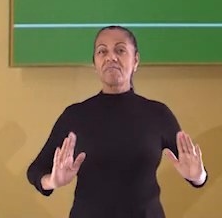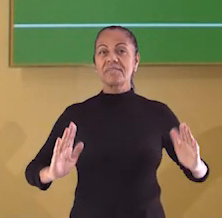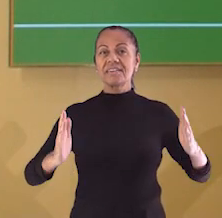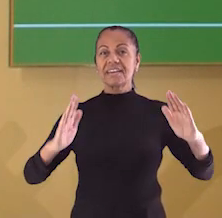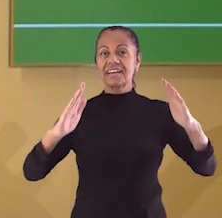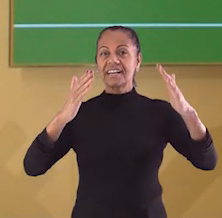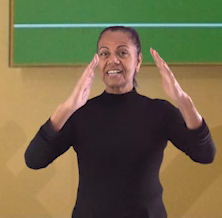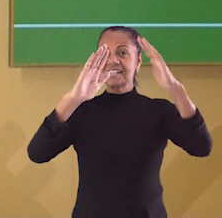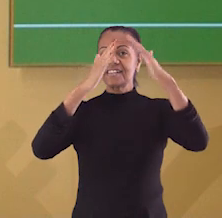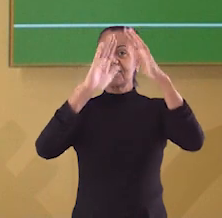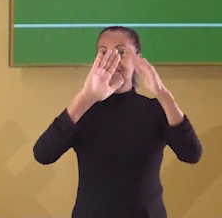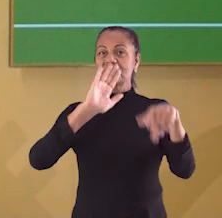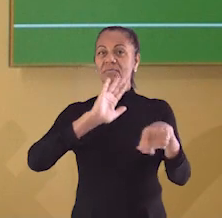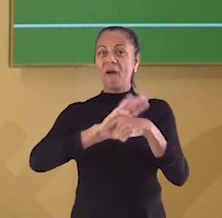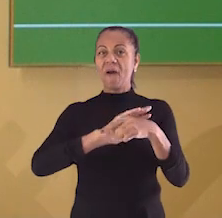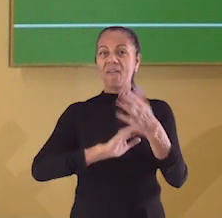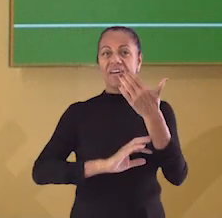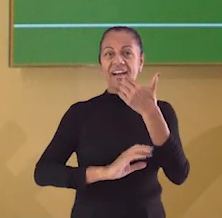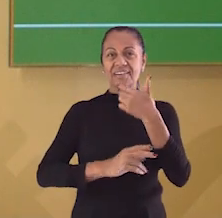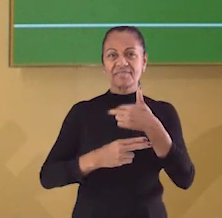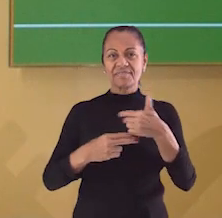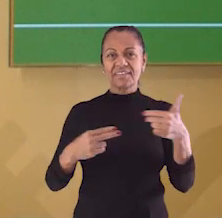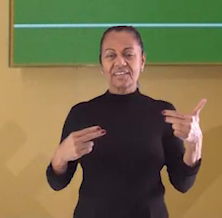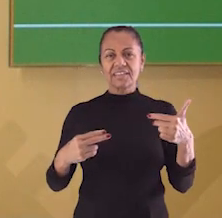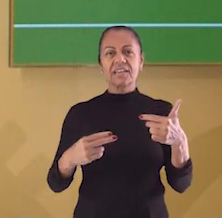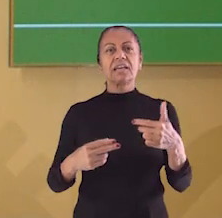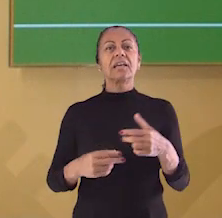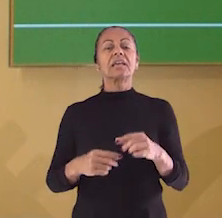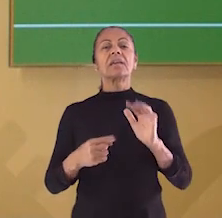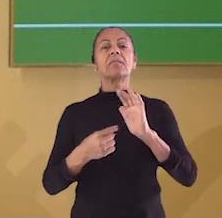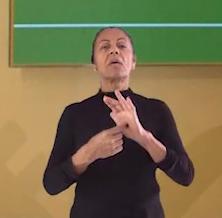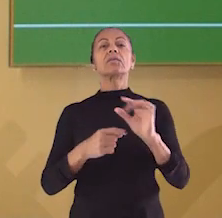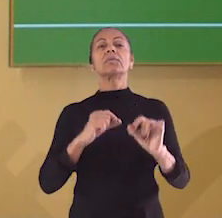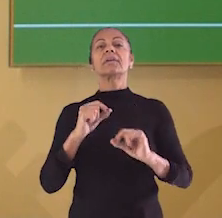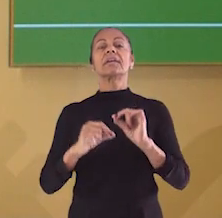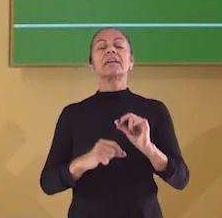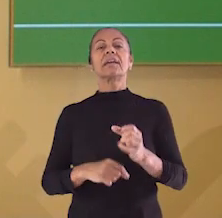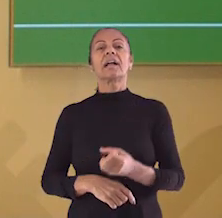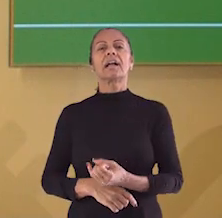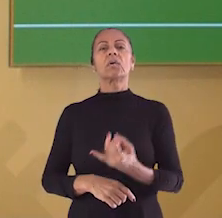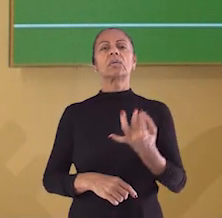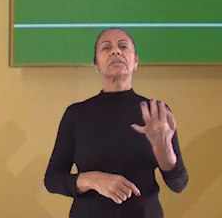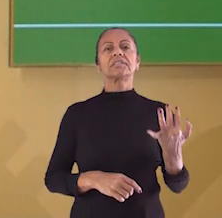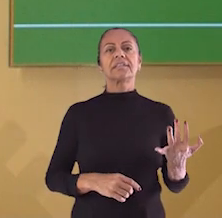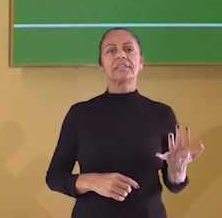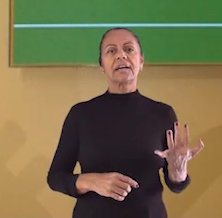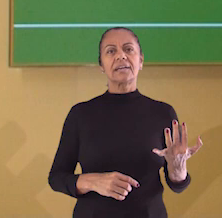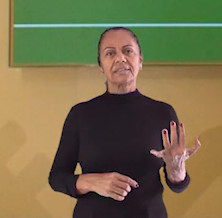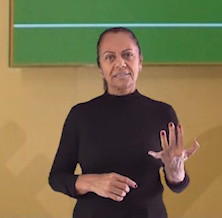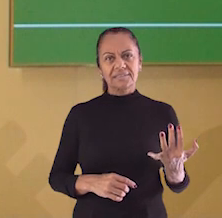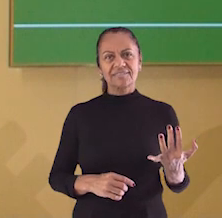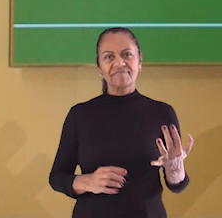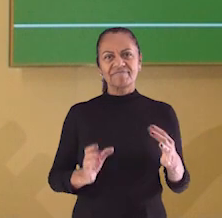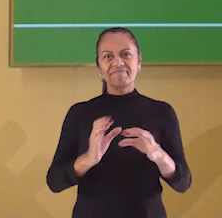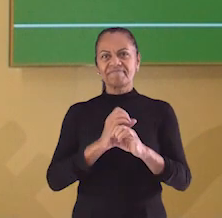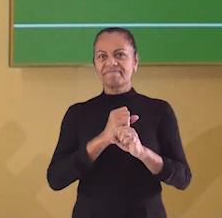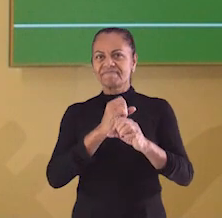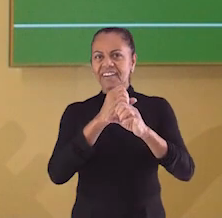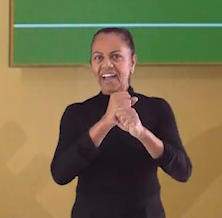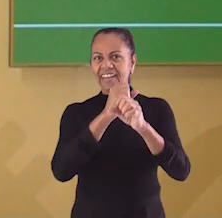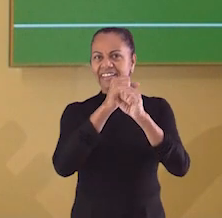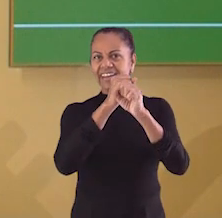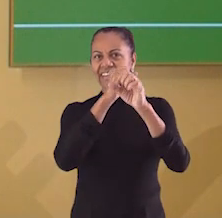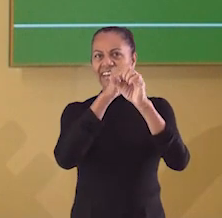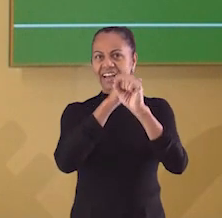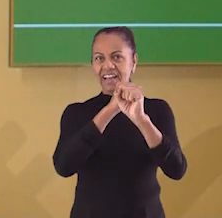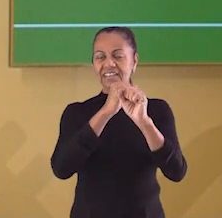alimentar? A pirâmide alimentar nos orienta sobre a quantidade de alimentos que precisamos consumir de acordo com cada grupo de